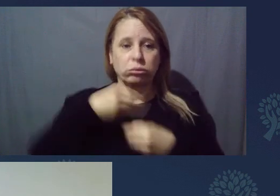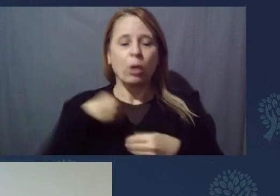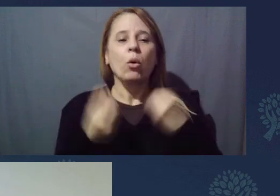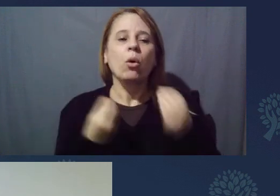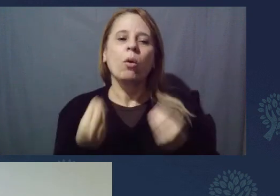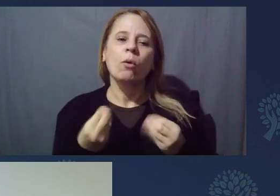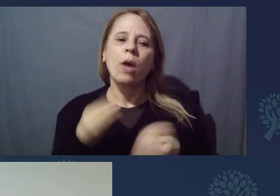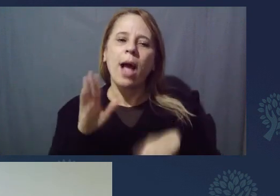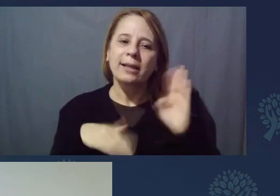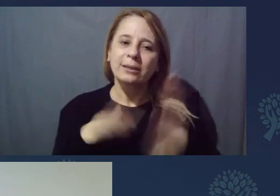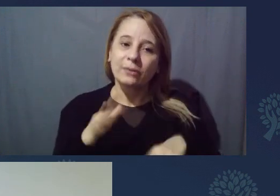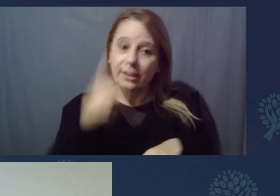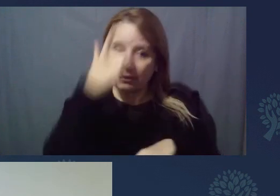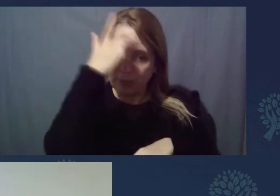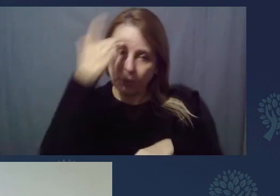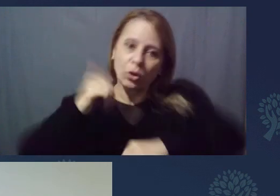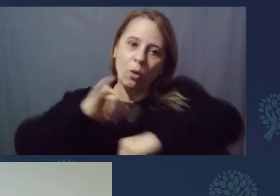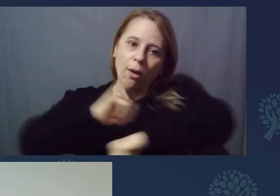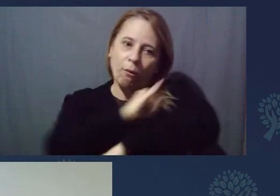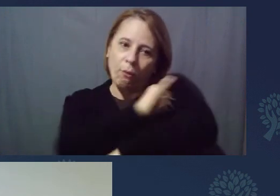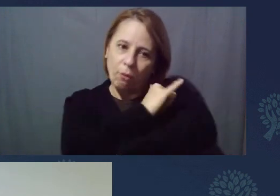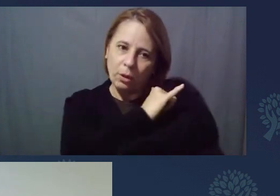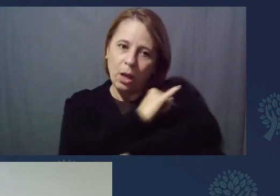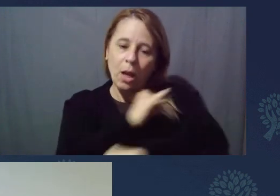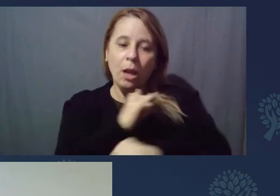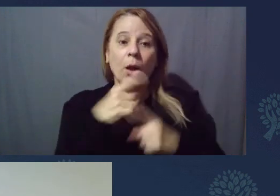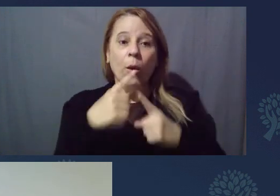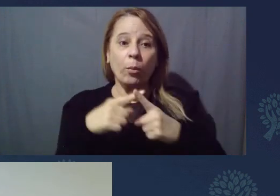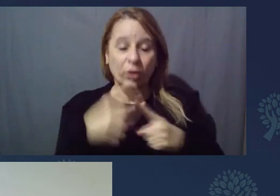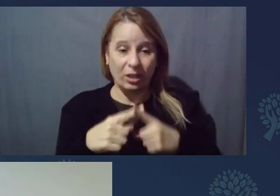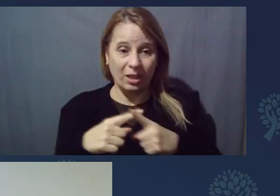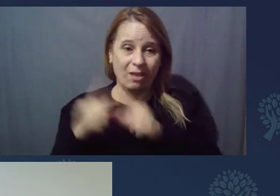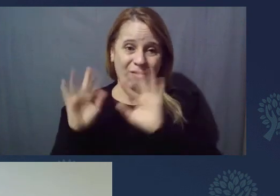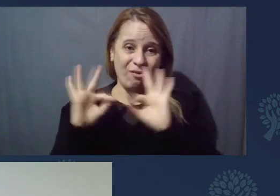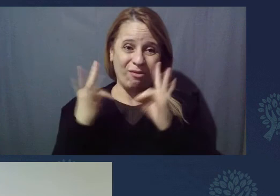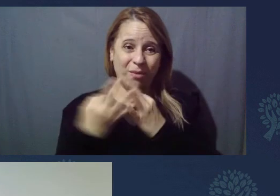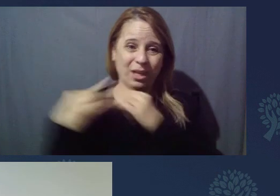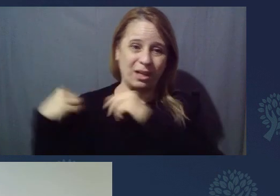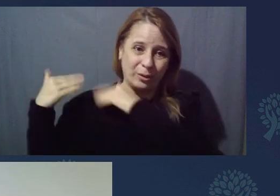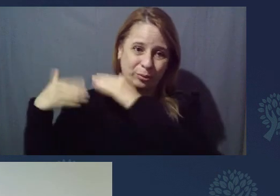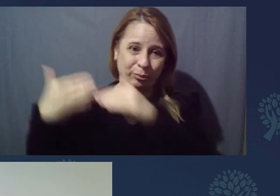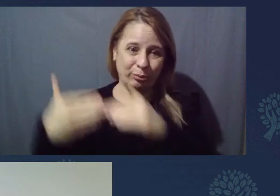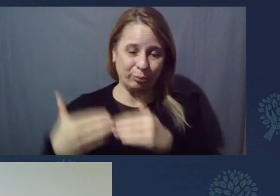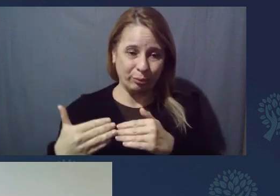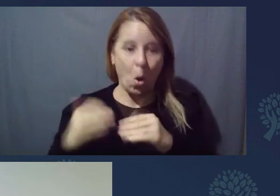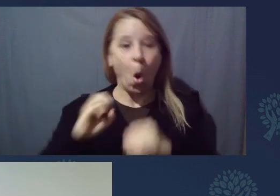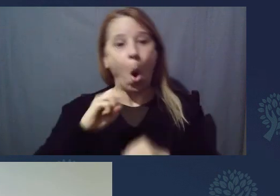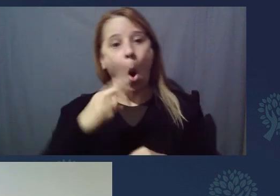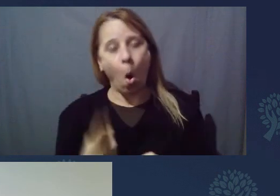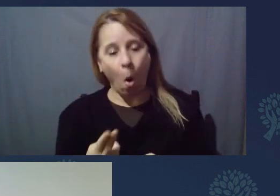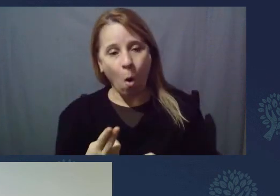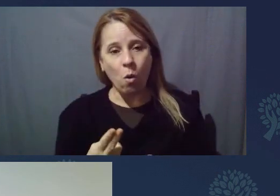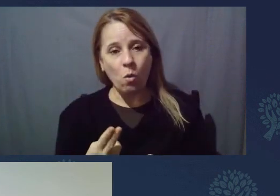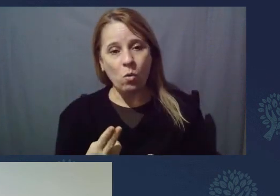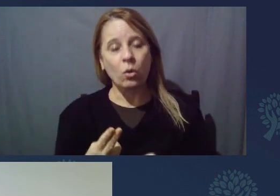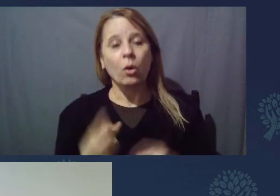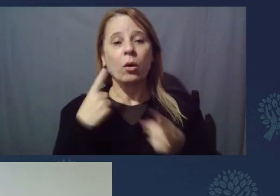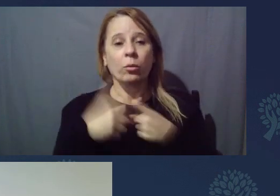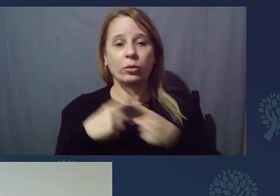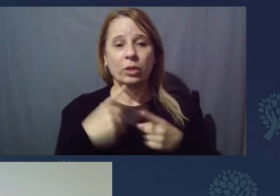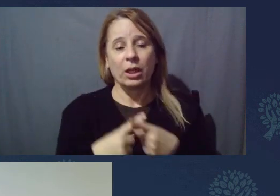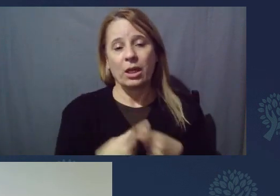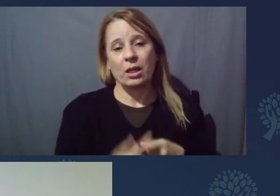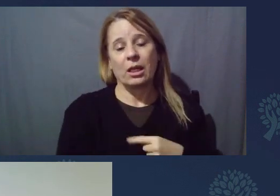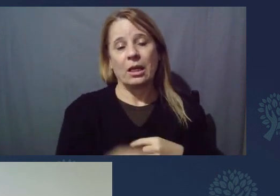questão genética, ou porque elas têm hábitos alimentares ruins. E os hábitos alimentares ruins estão ligados à família, às vezes. Então, você